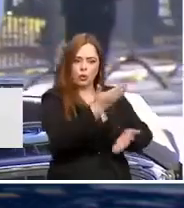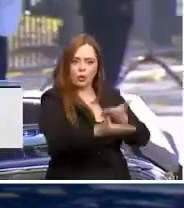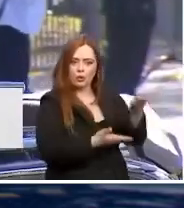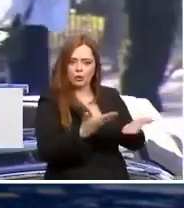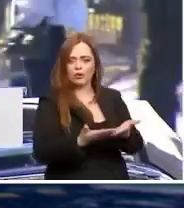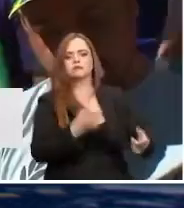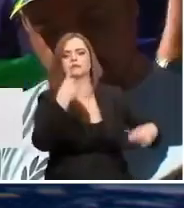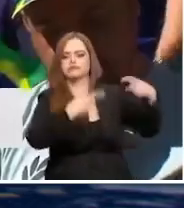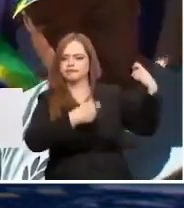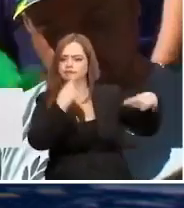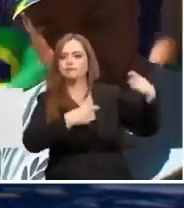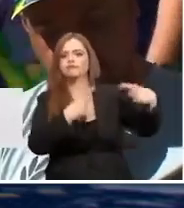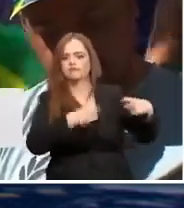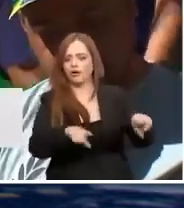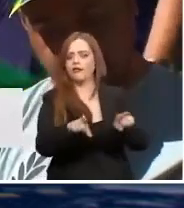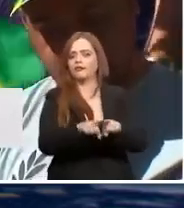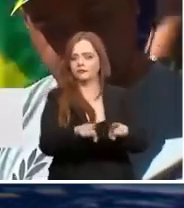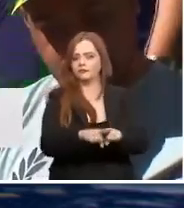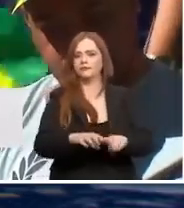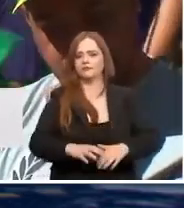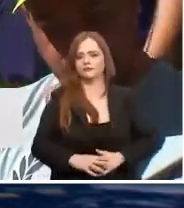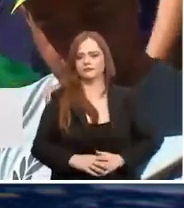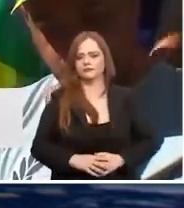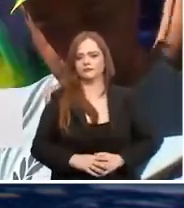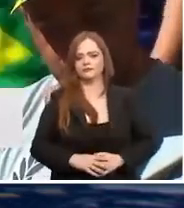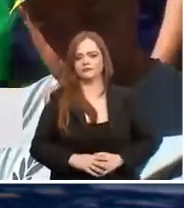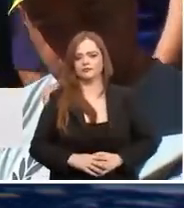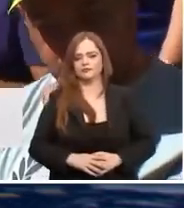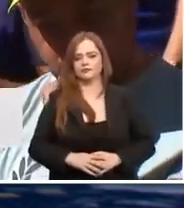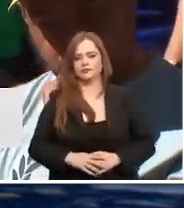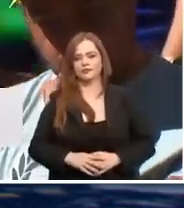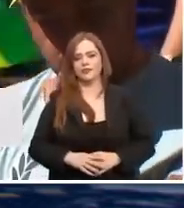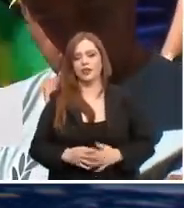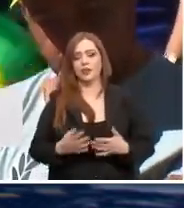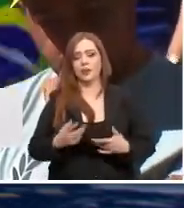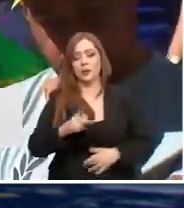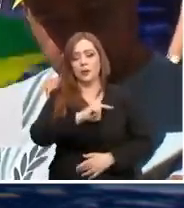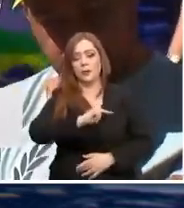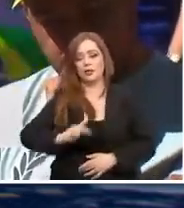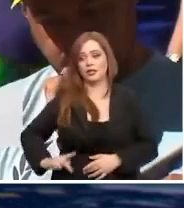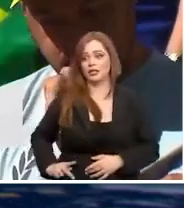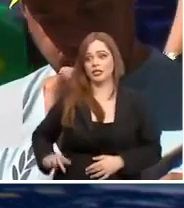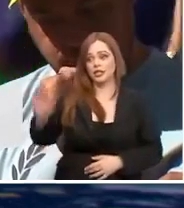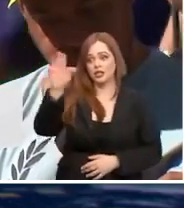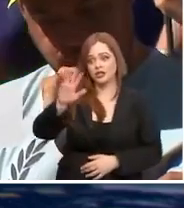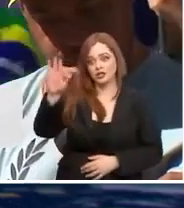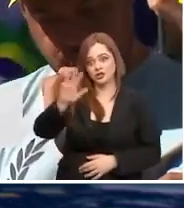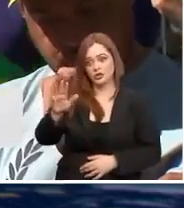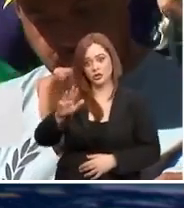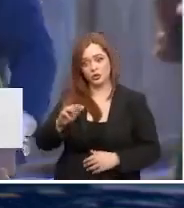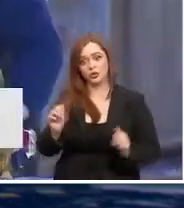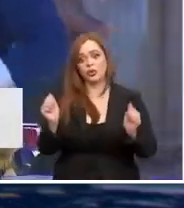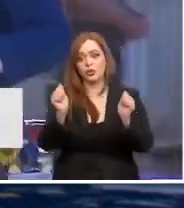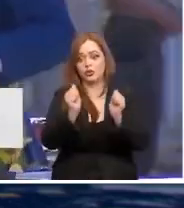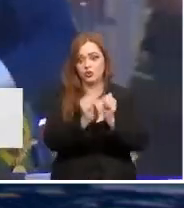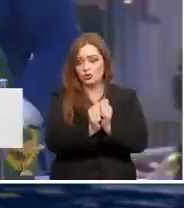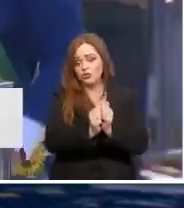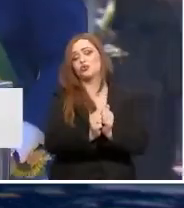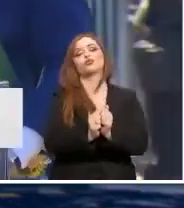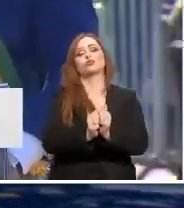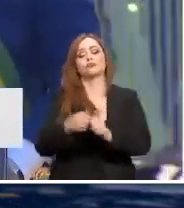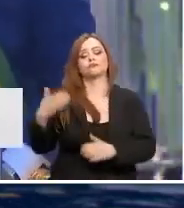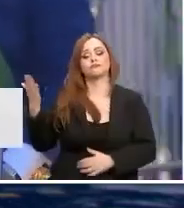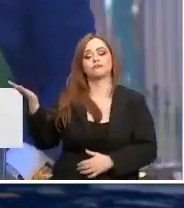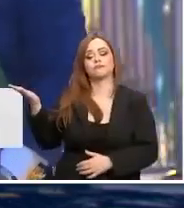O tanque fumacê foi em outra data. Foi outro desfile que foi organizado pelo presidente. Não foi 7 de setembro. Não faça isso. Não, tudo bem. Então